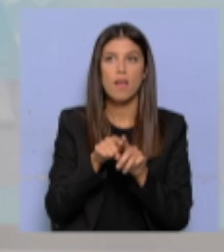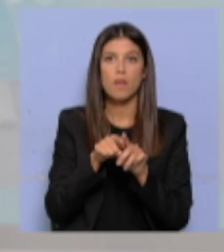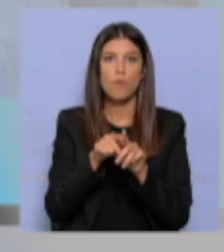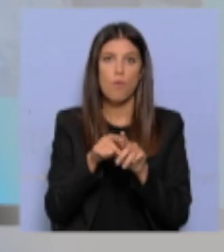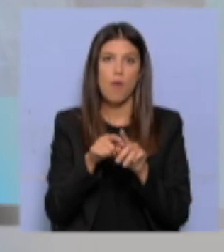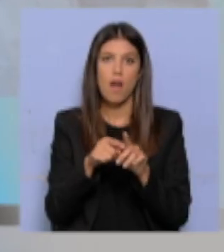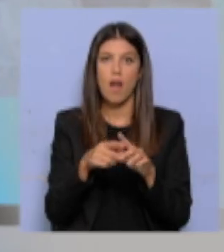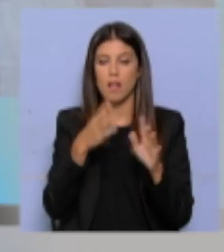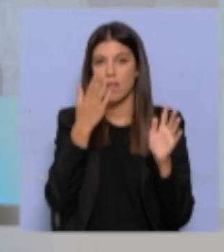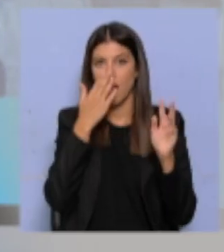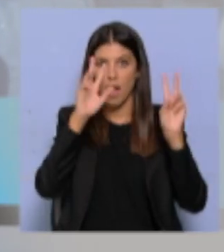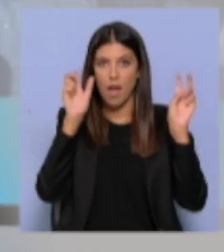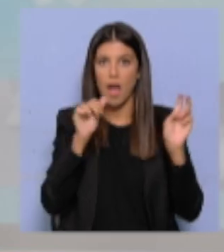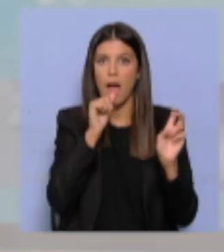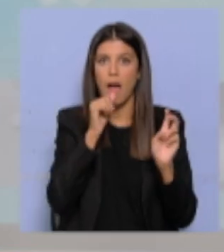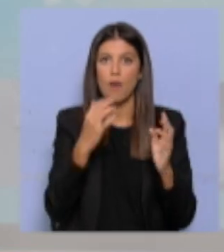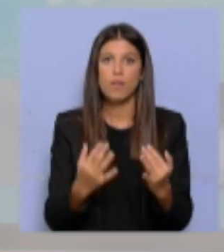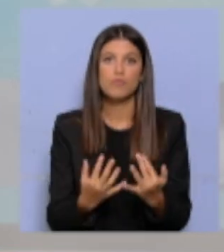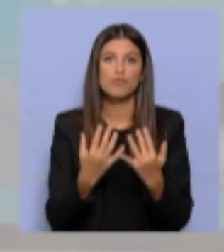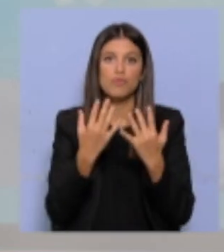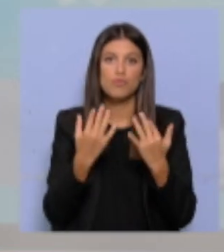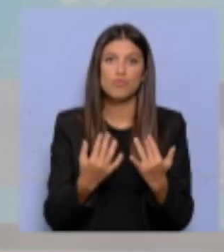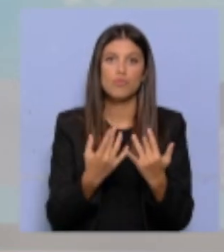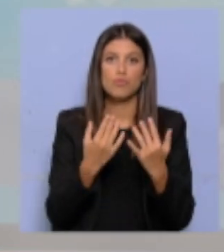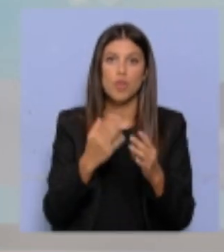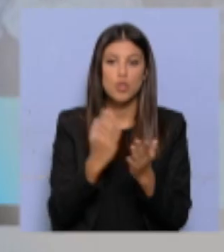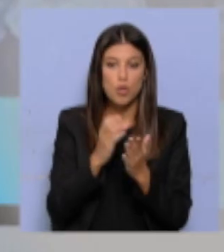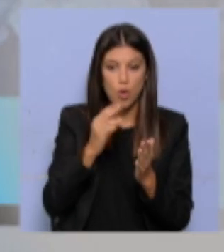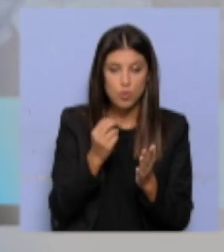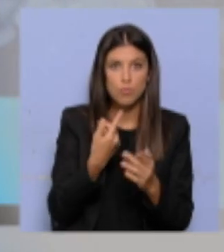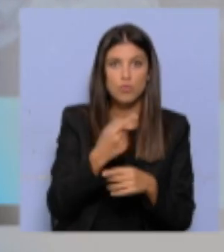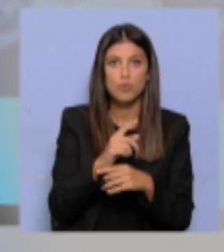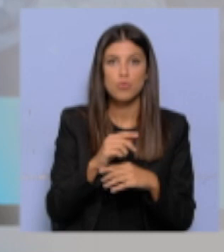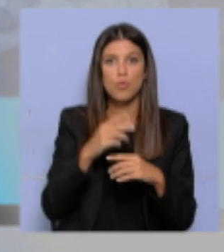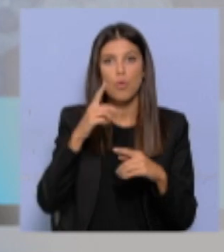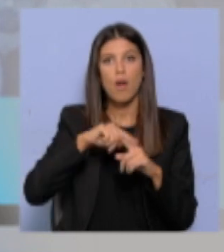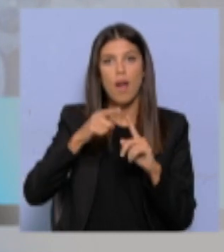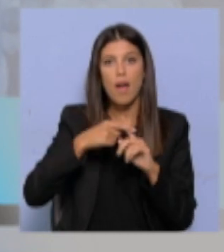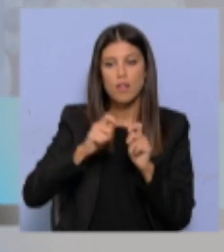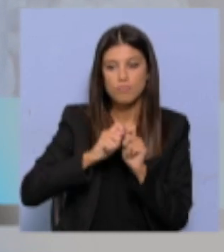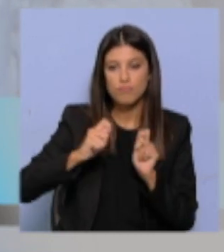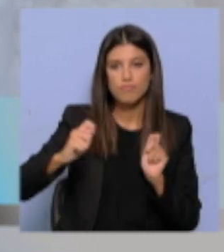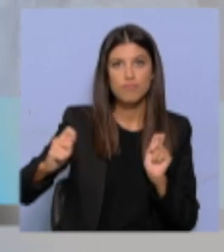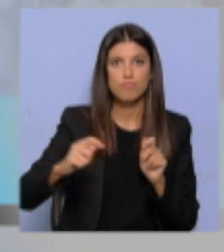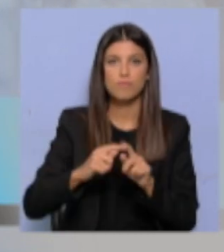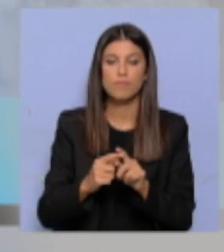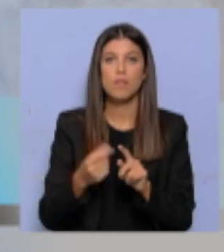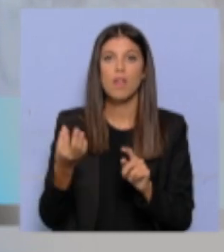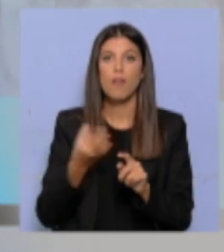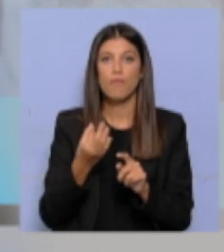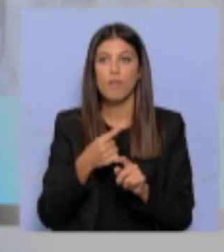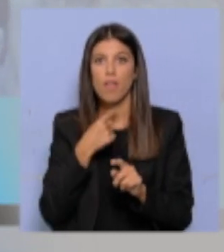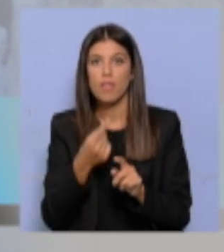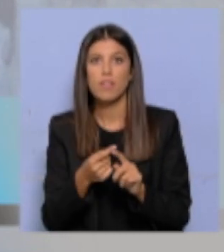ebulição permanente, não só outubro, mas todo o ano. Falou há pouco nos estímulos que naturalmente são